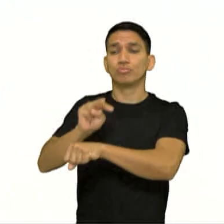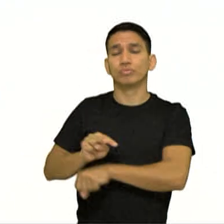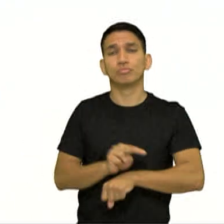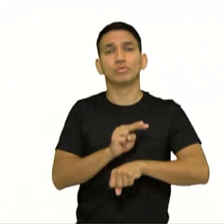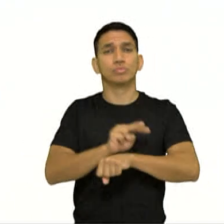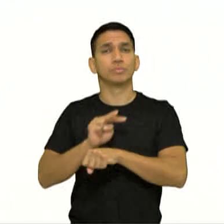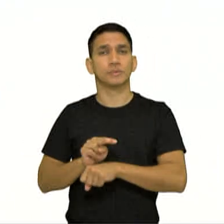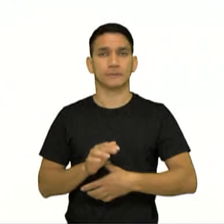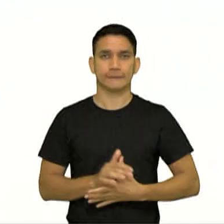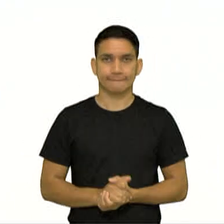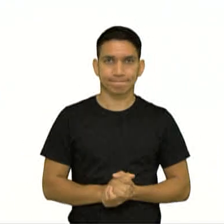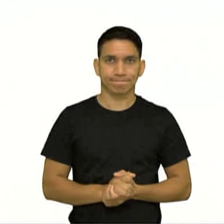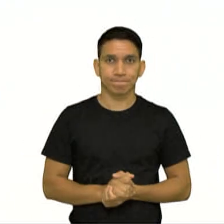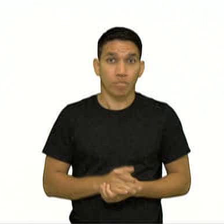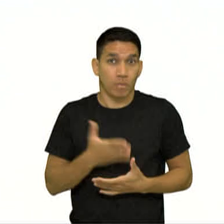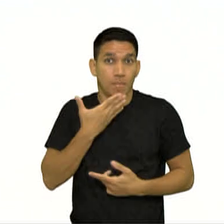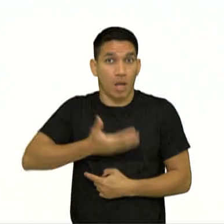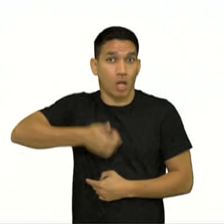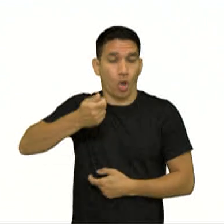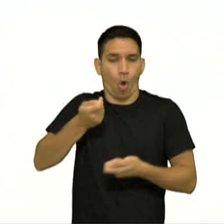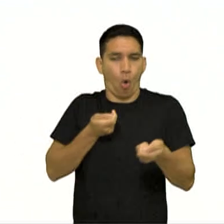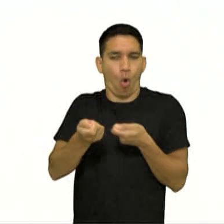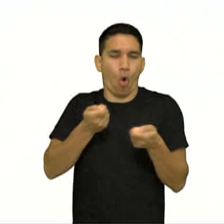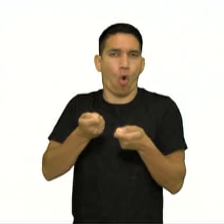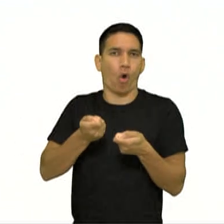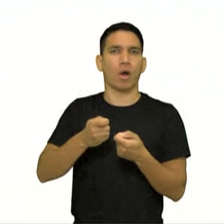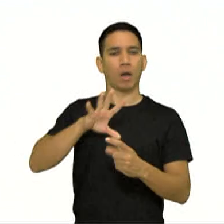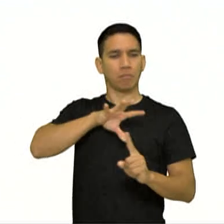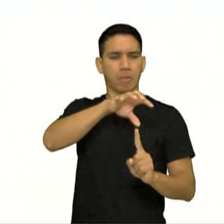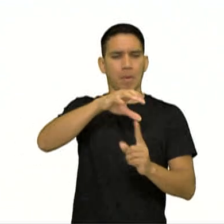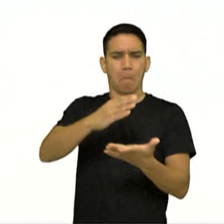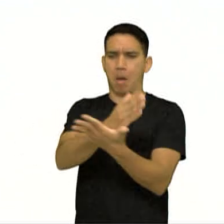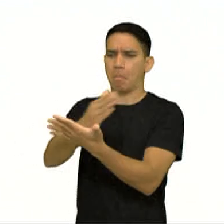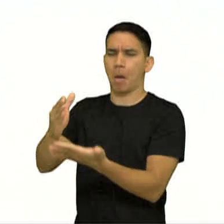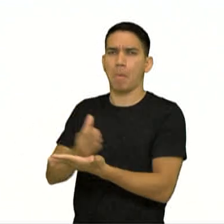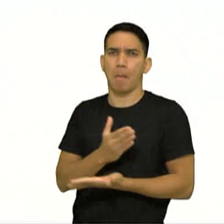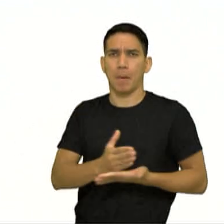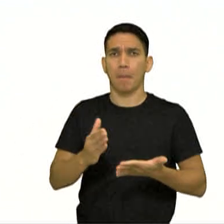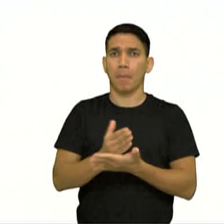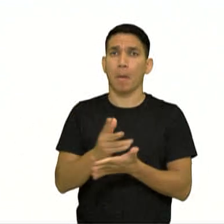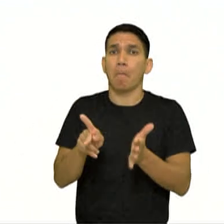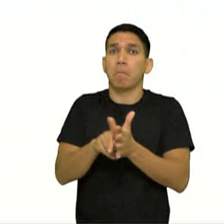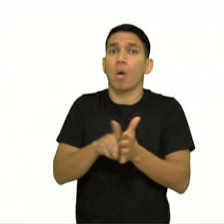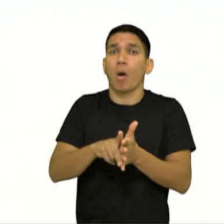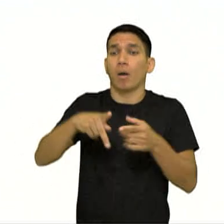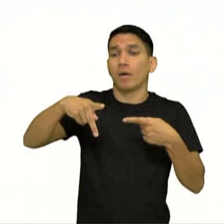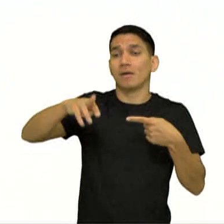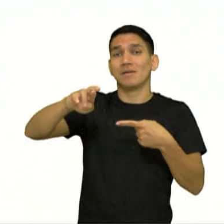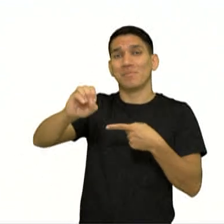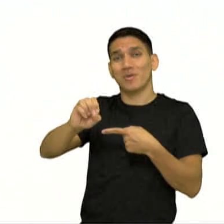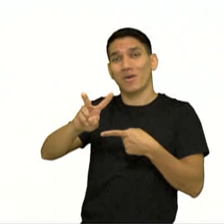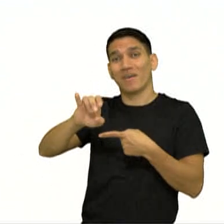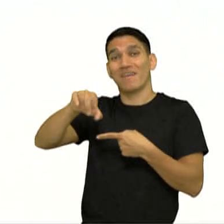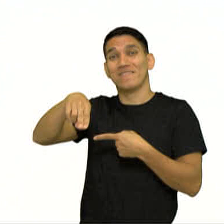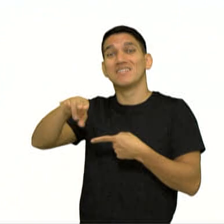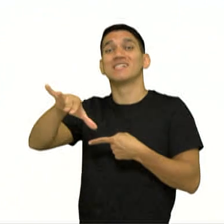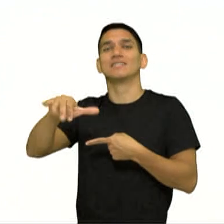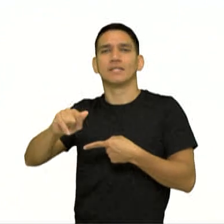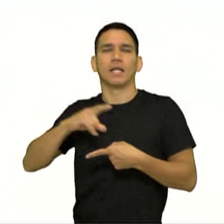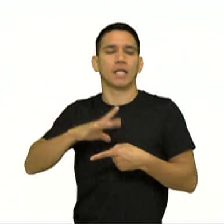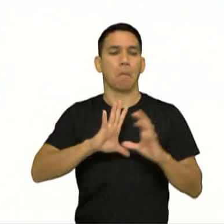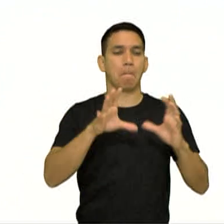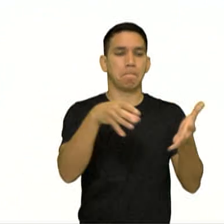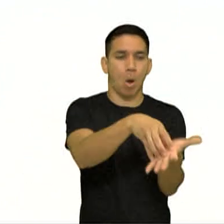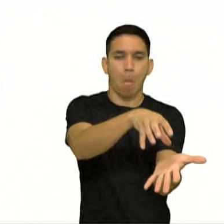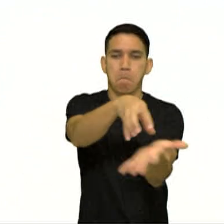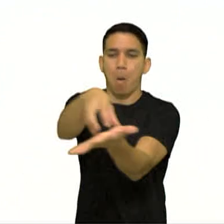né? Para melhor controlar, o reino dividiu em províncias entre seus homens de confiança. Então, ele vai dividir o reino em várias